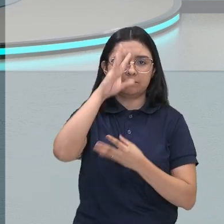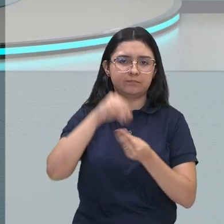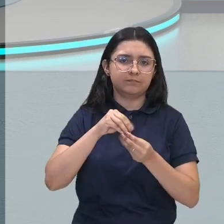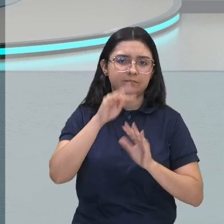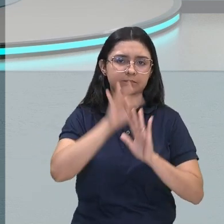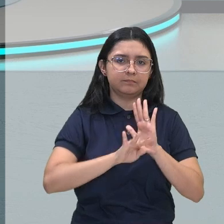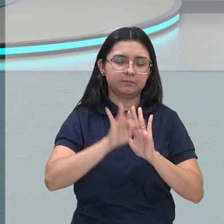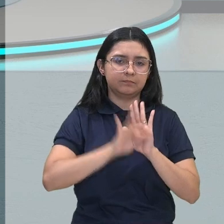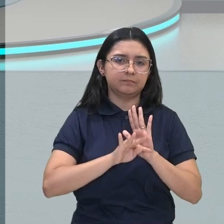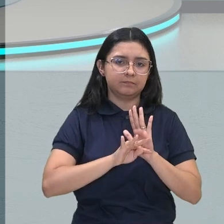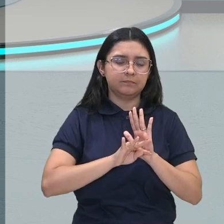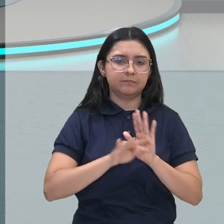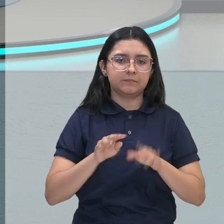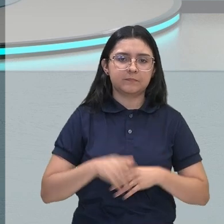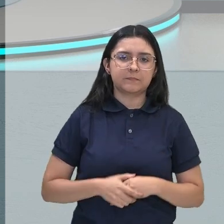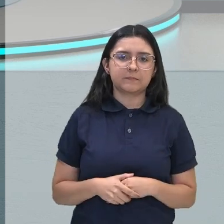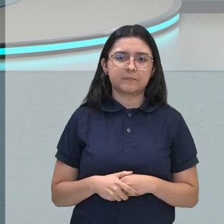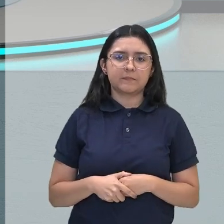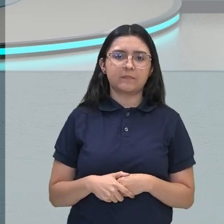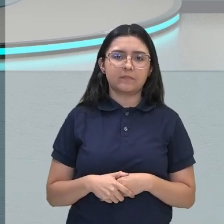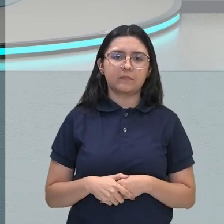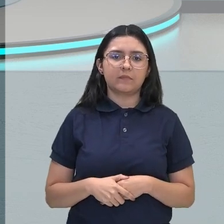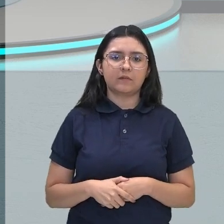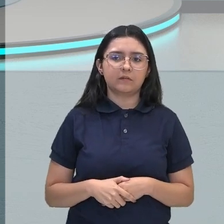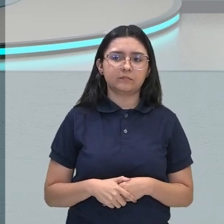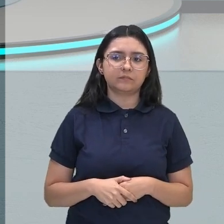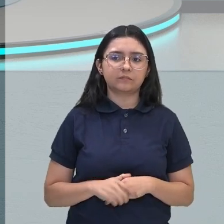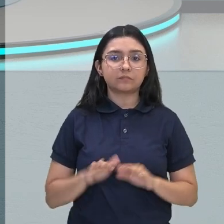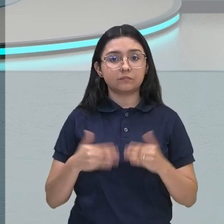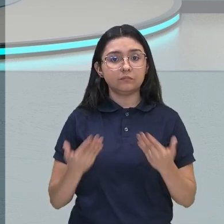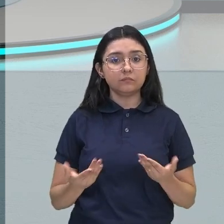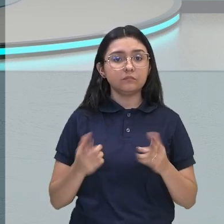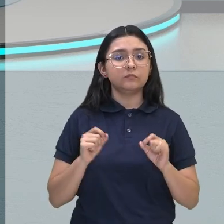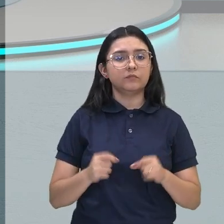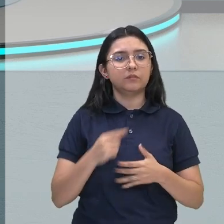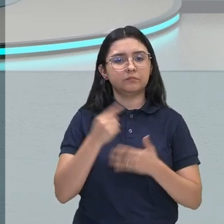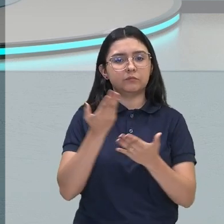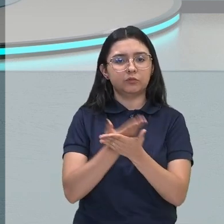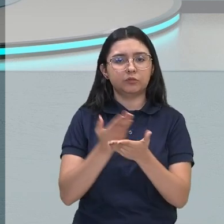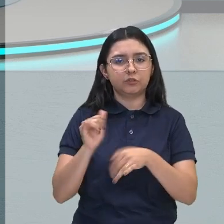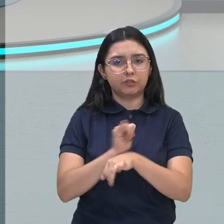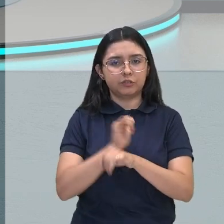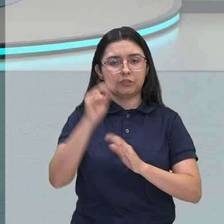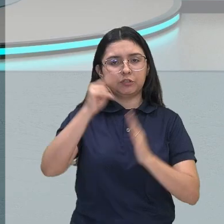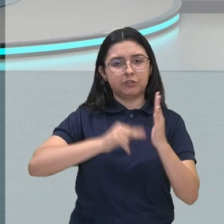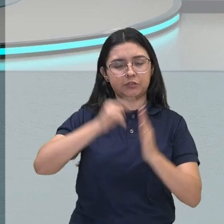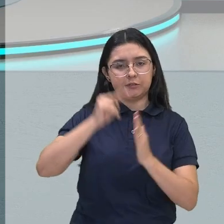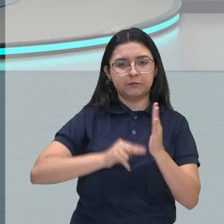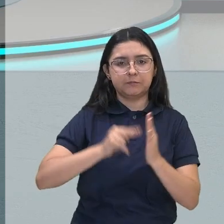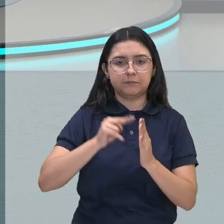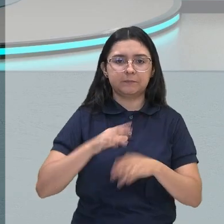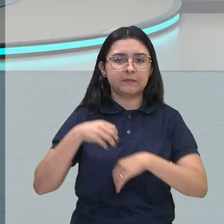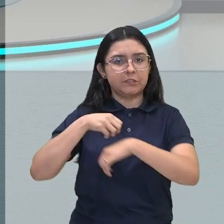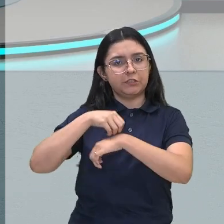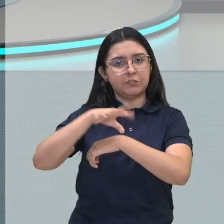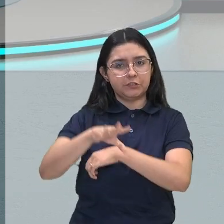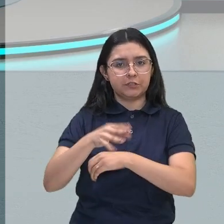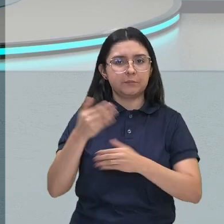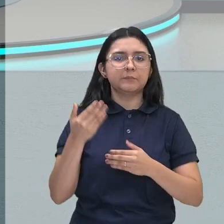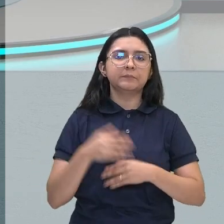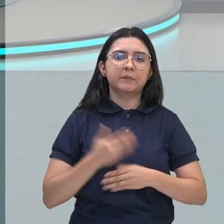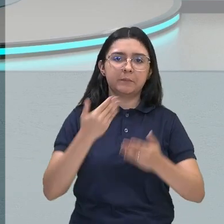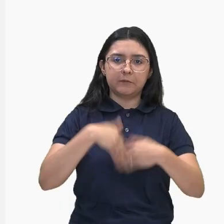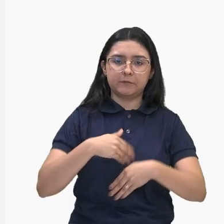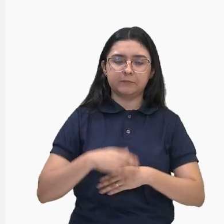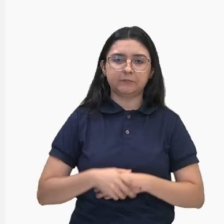também compreender um texto. Então, nós vimos um pouquinho sobre estratégia de leitura e dicas para o Enem.